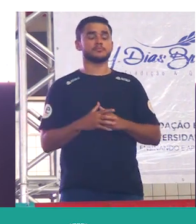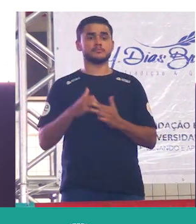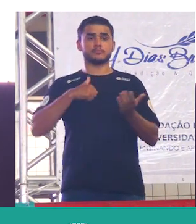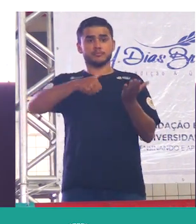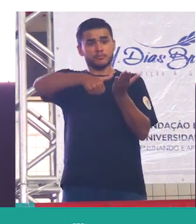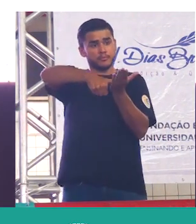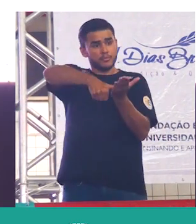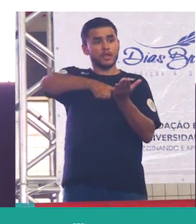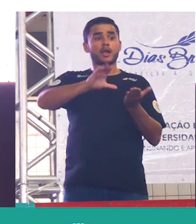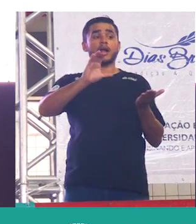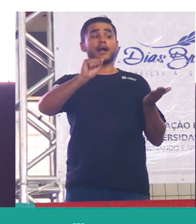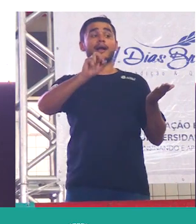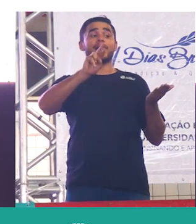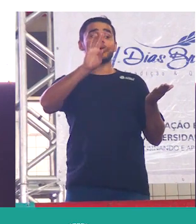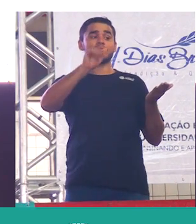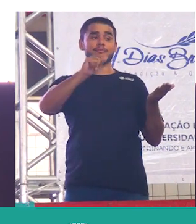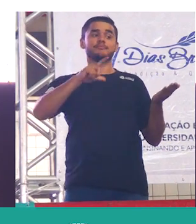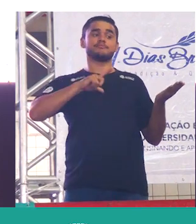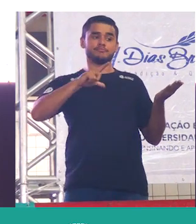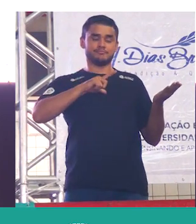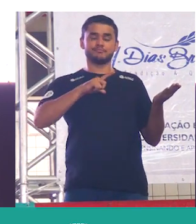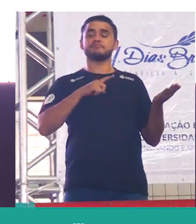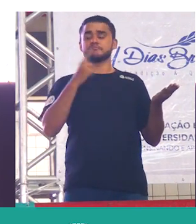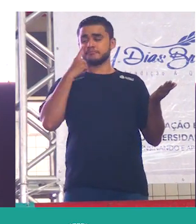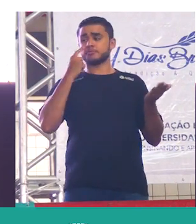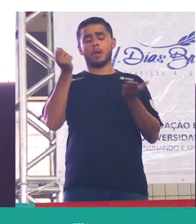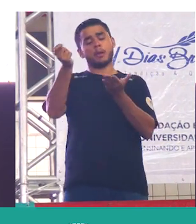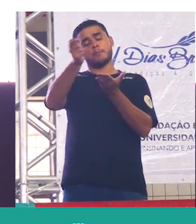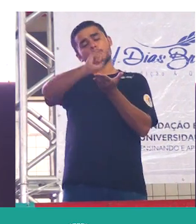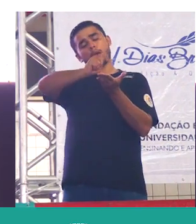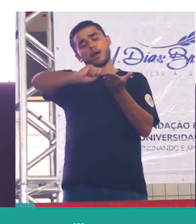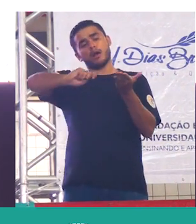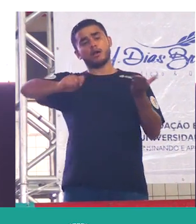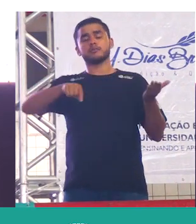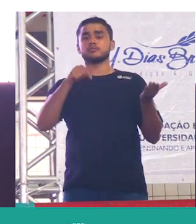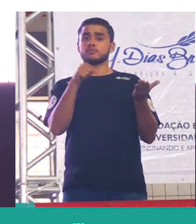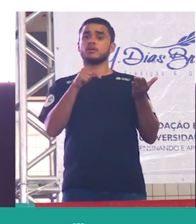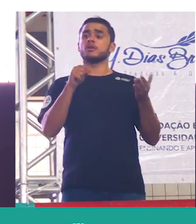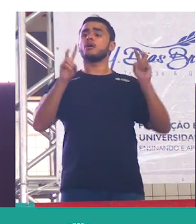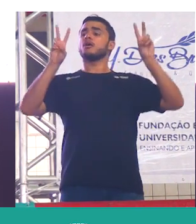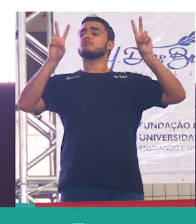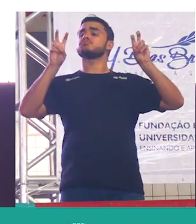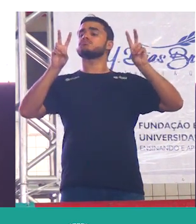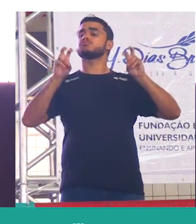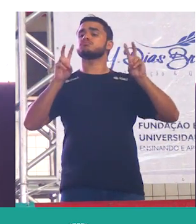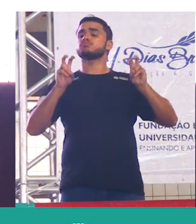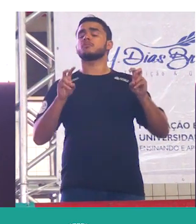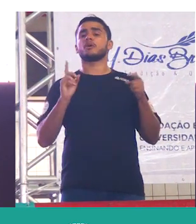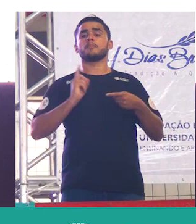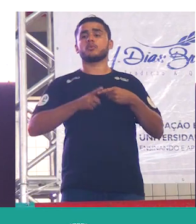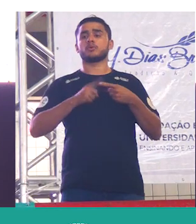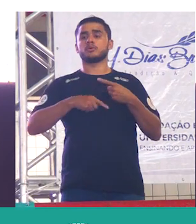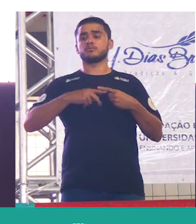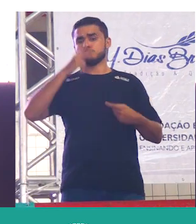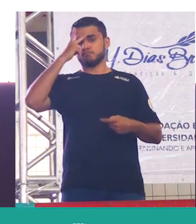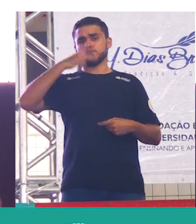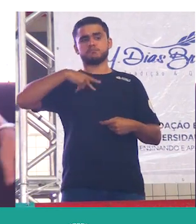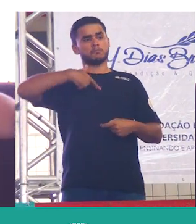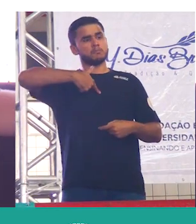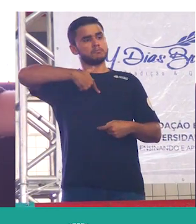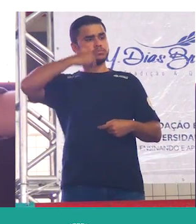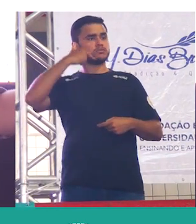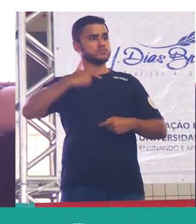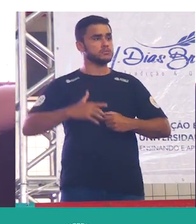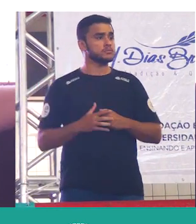carta, testamento antes. E nessa carta, ele diz os motivos que o levaram ao suicídio. E